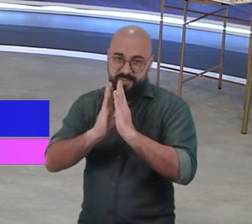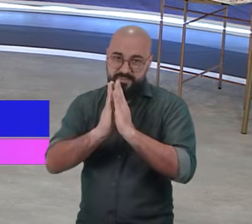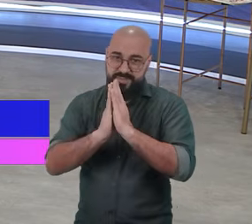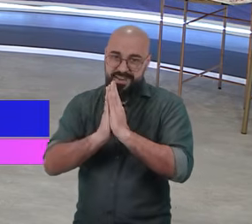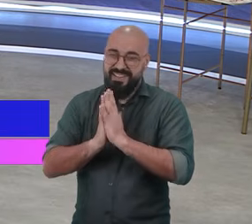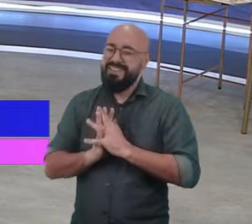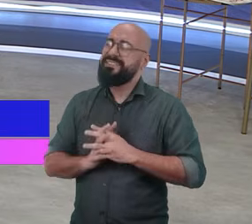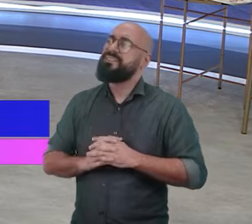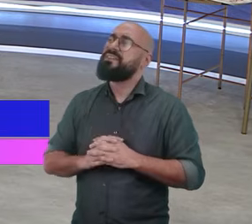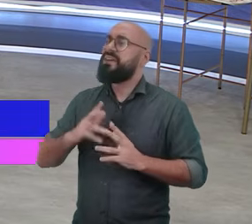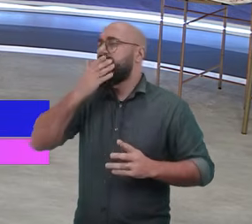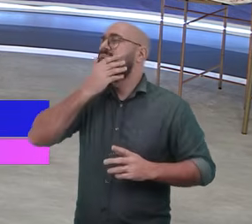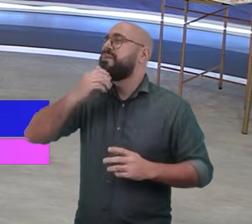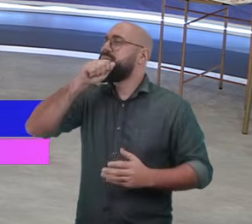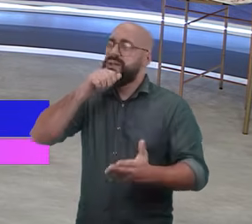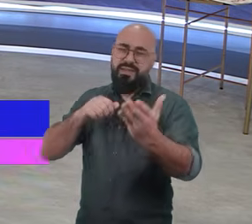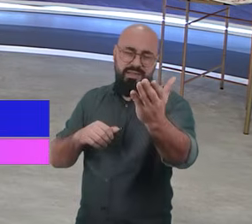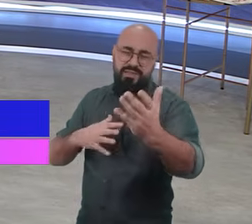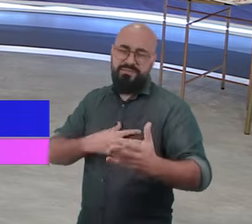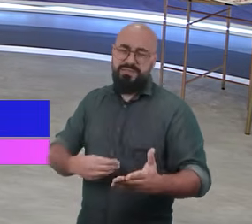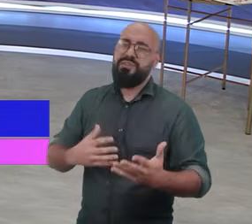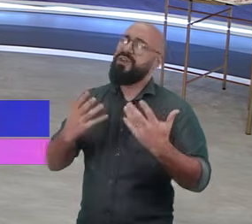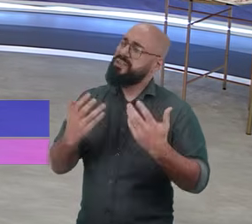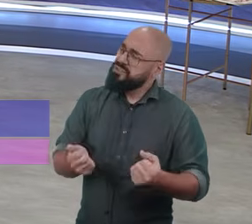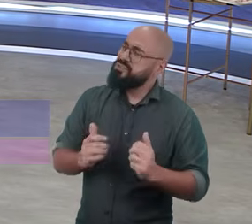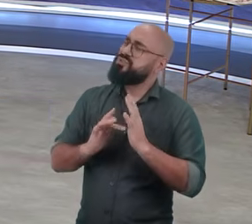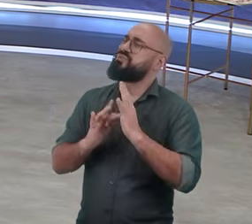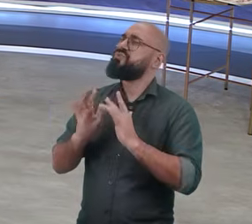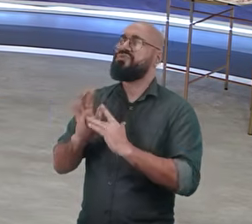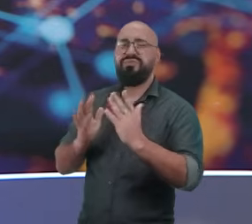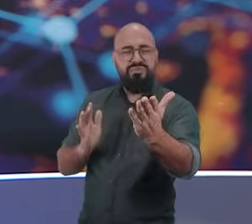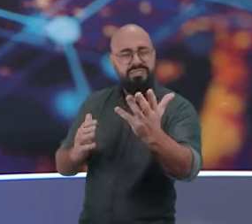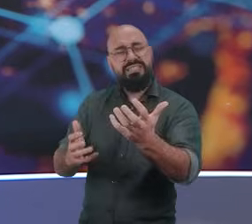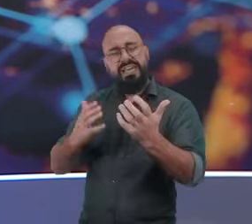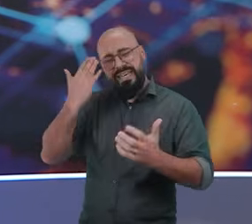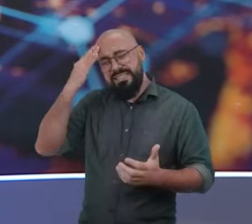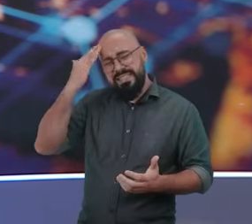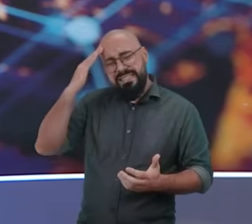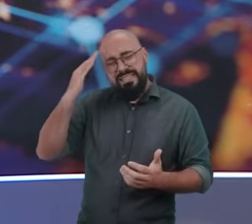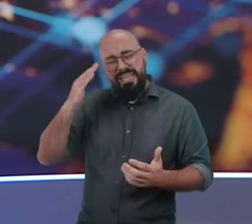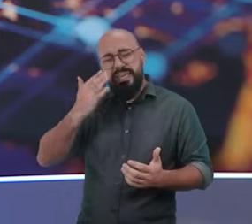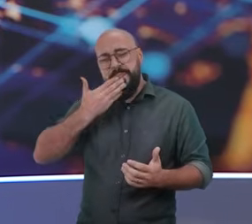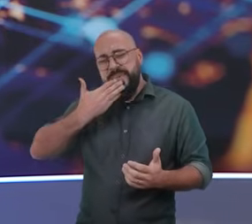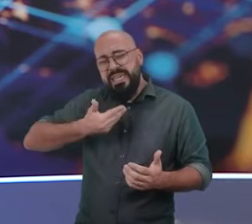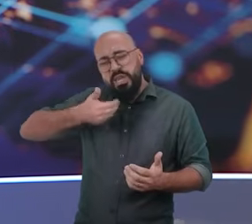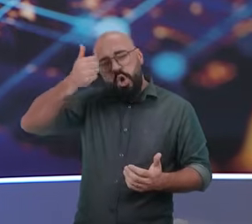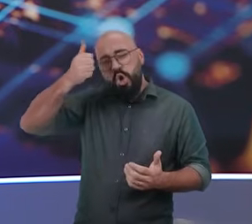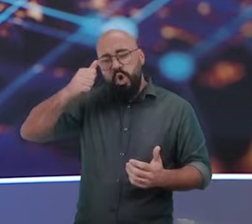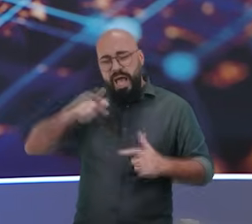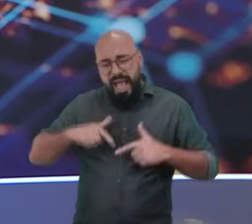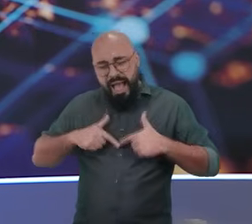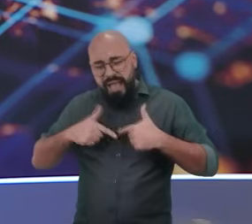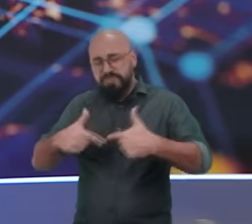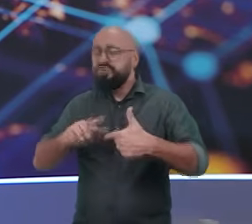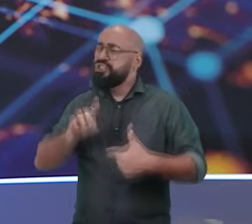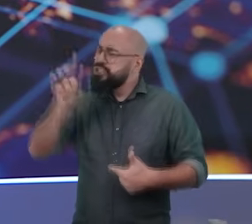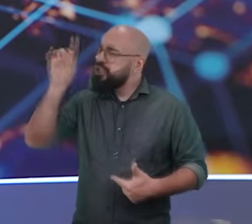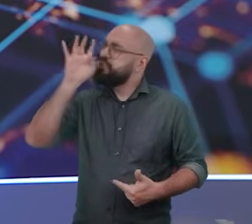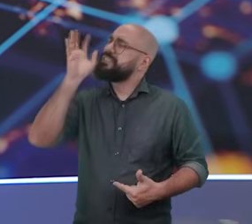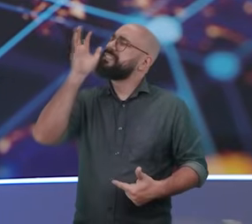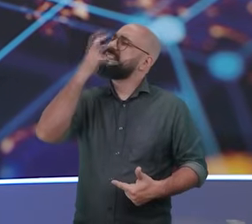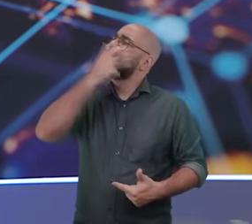Pai, nesse momento eu entrego este teu filho, esta tua filha, que após entender e compreender esse estranho ato de